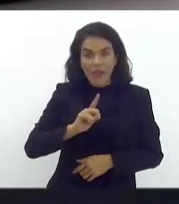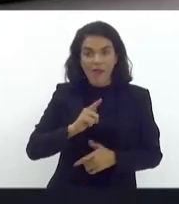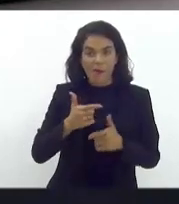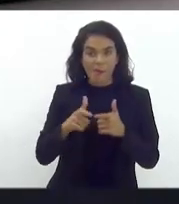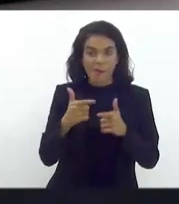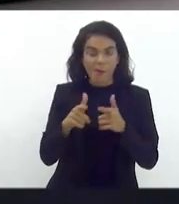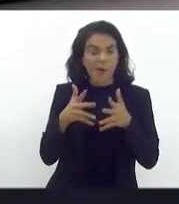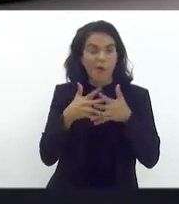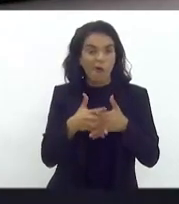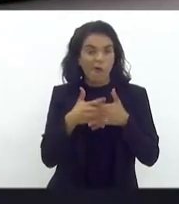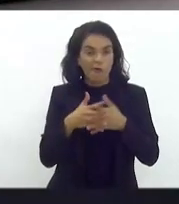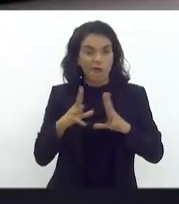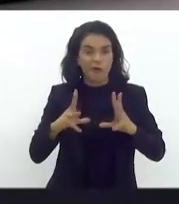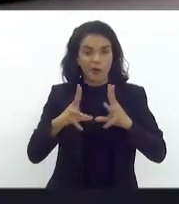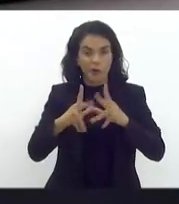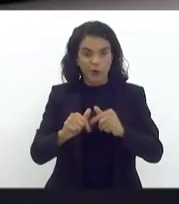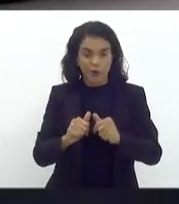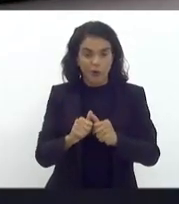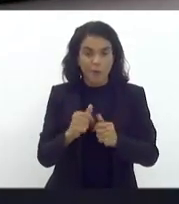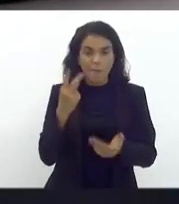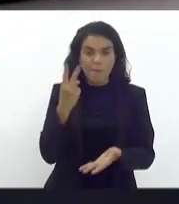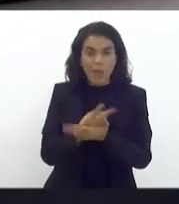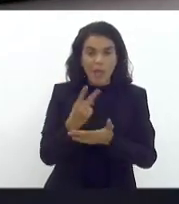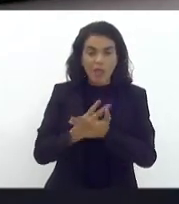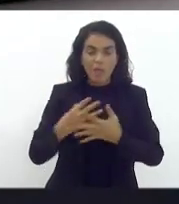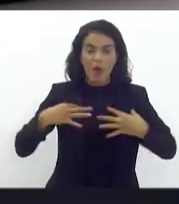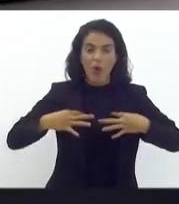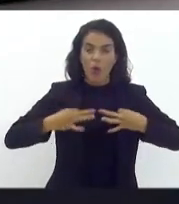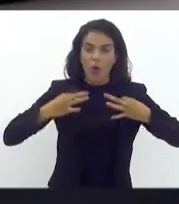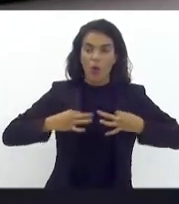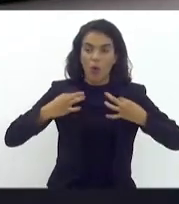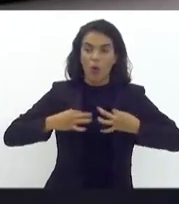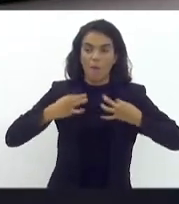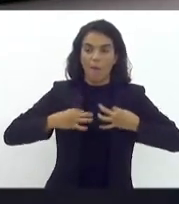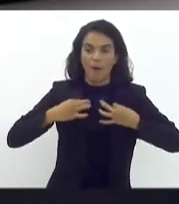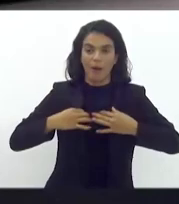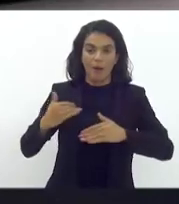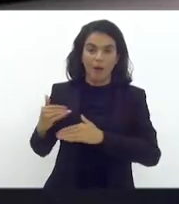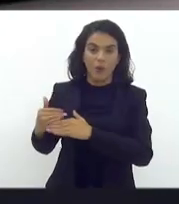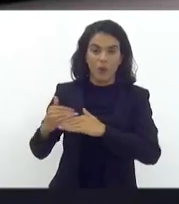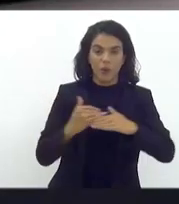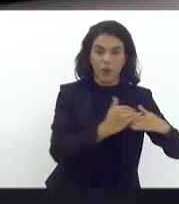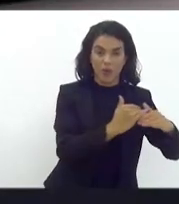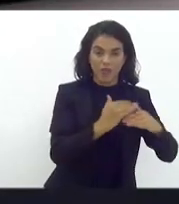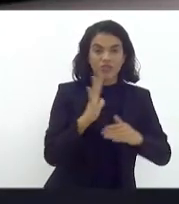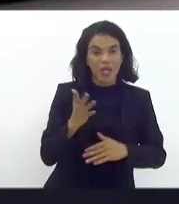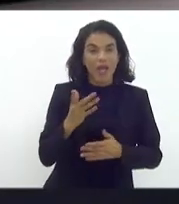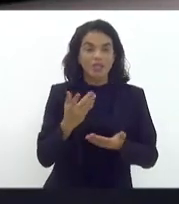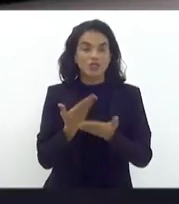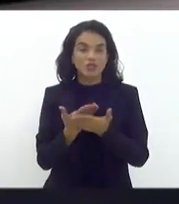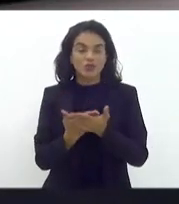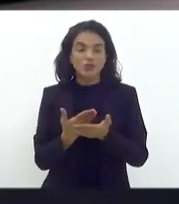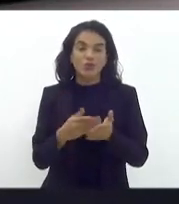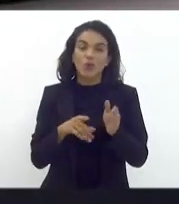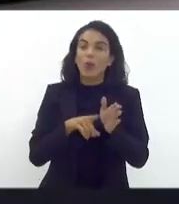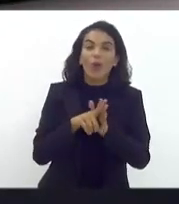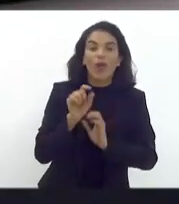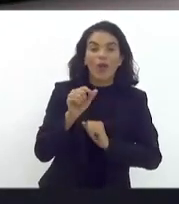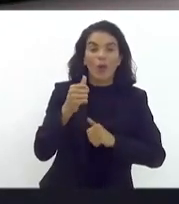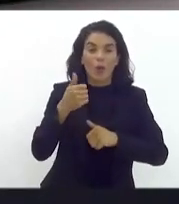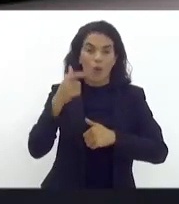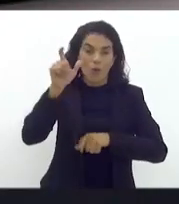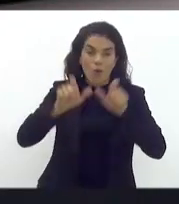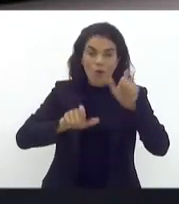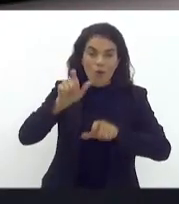confunde eles todos eles estão com a mesma farda é meio que padronismo já foi feito por exemplo estudos com jogadores de futebol